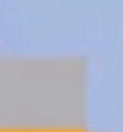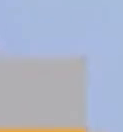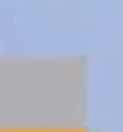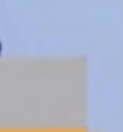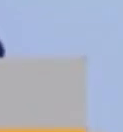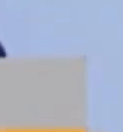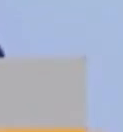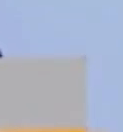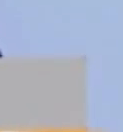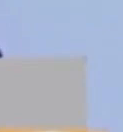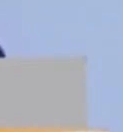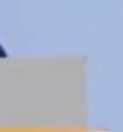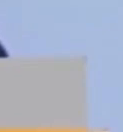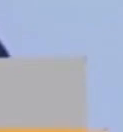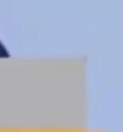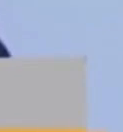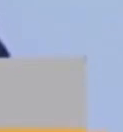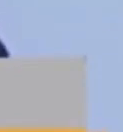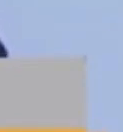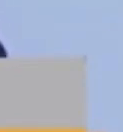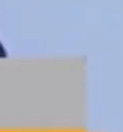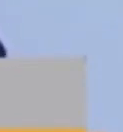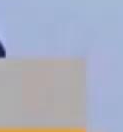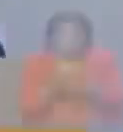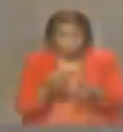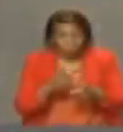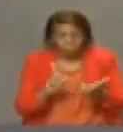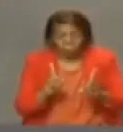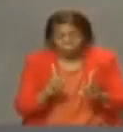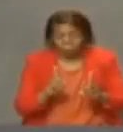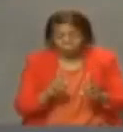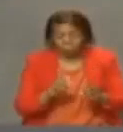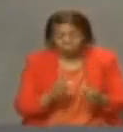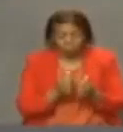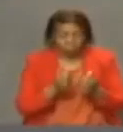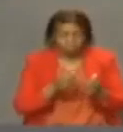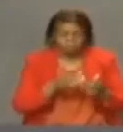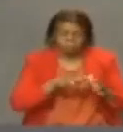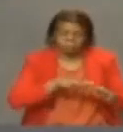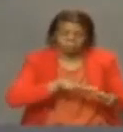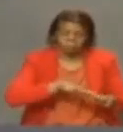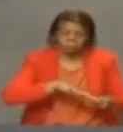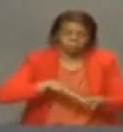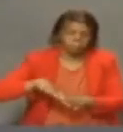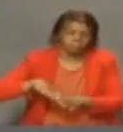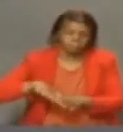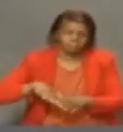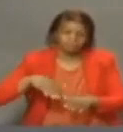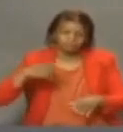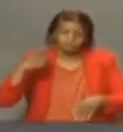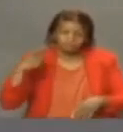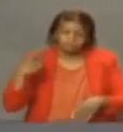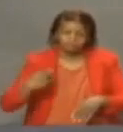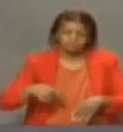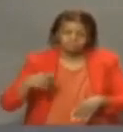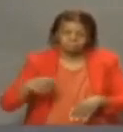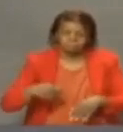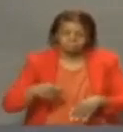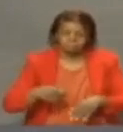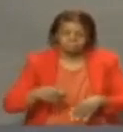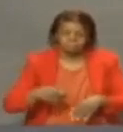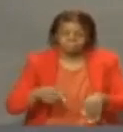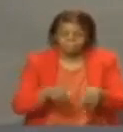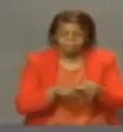gênero não voltem a acontecer o presidente do mpl a lamenta os